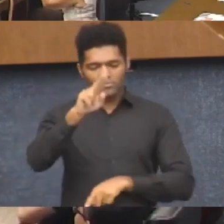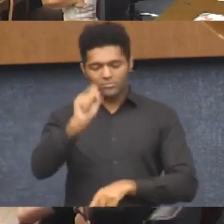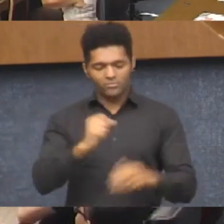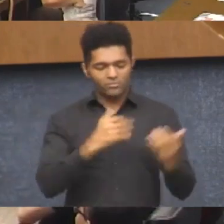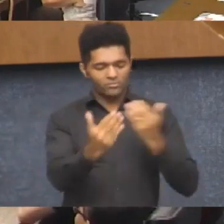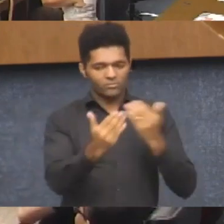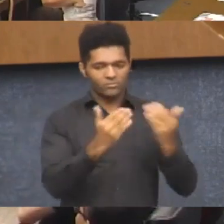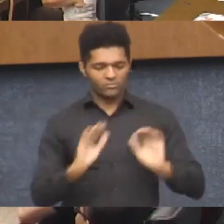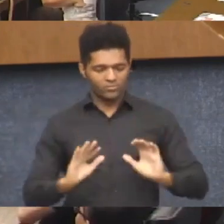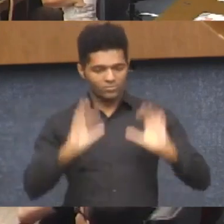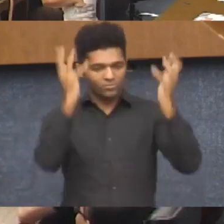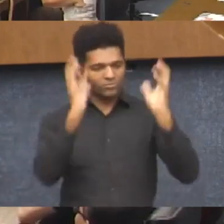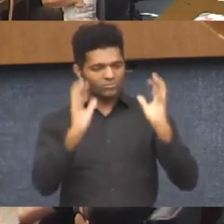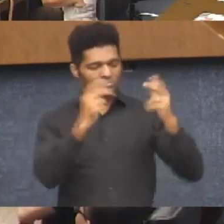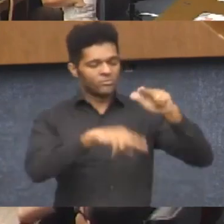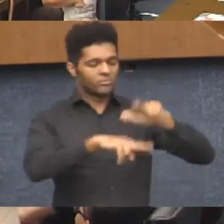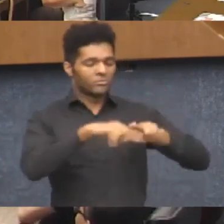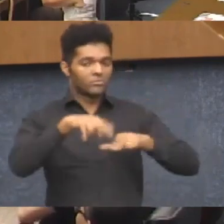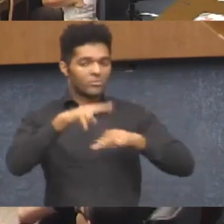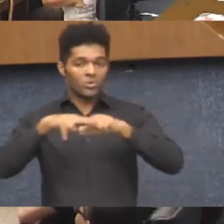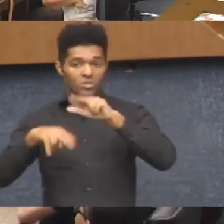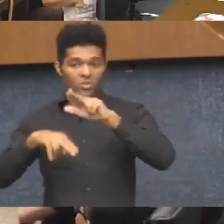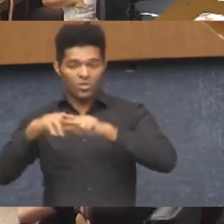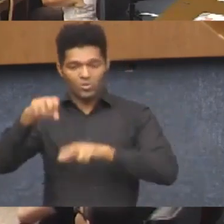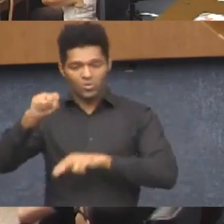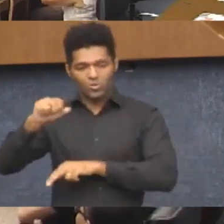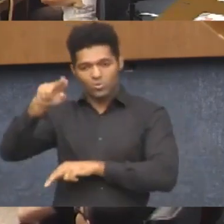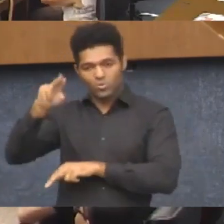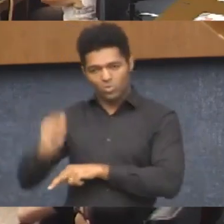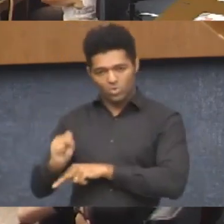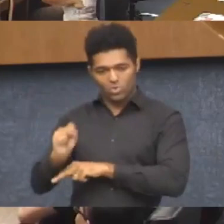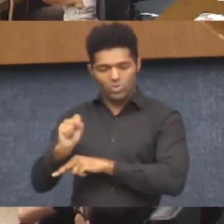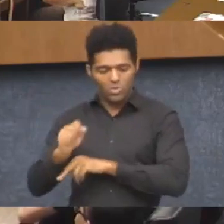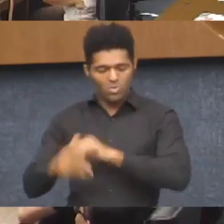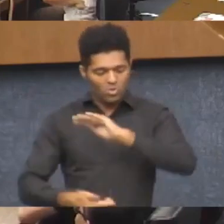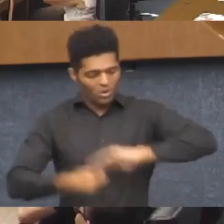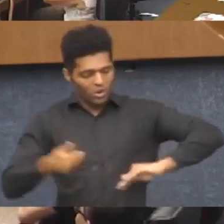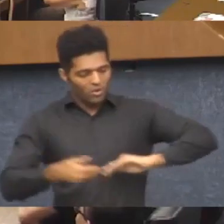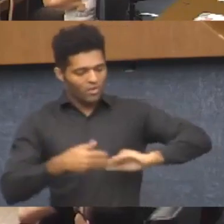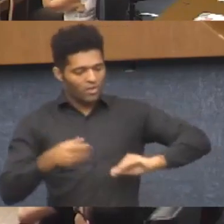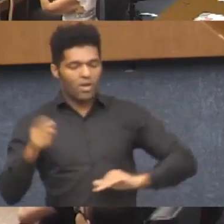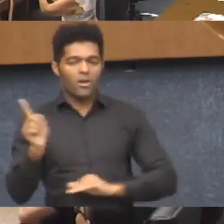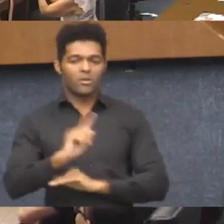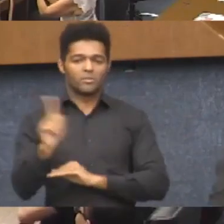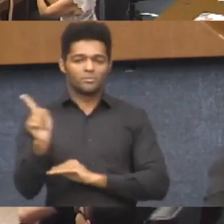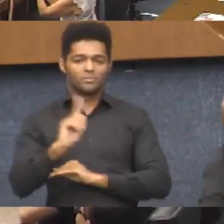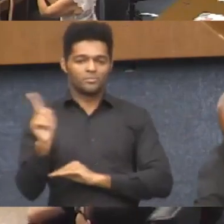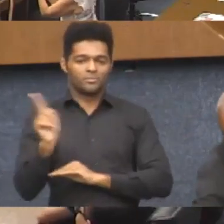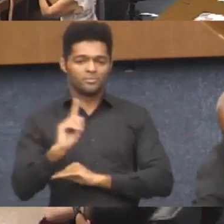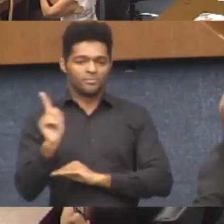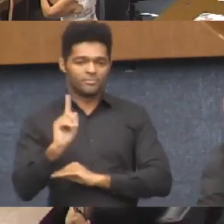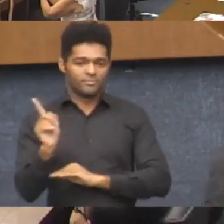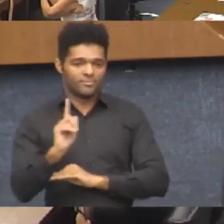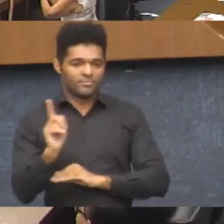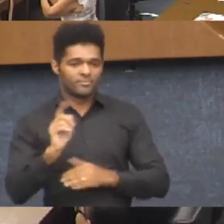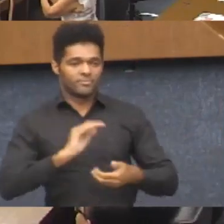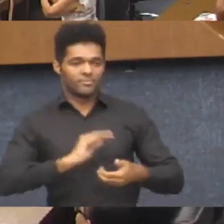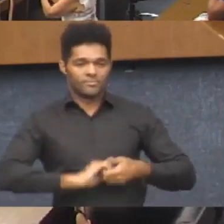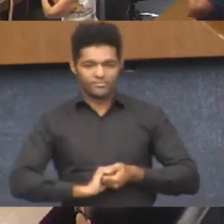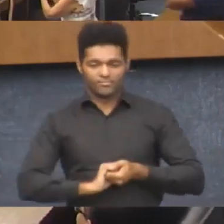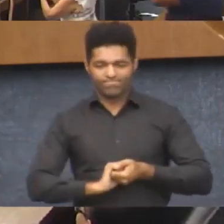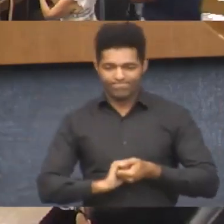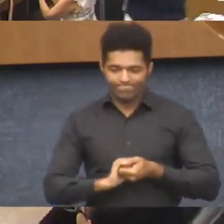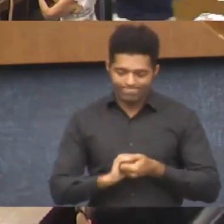Festa de São João, no SUS ninguém mete a mão.